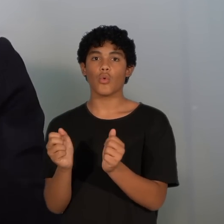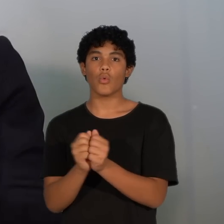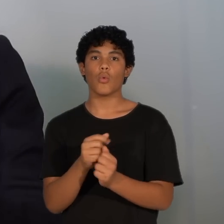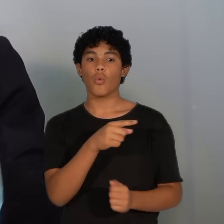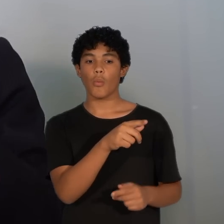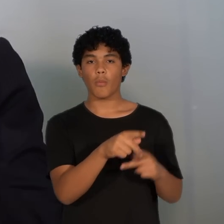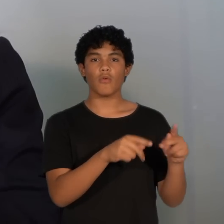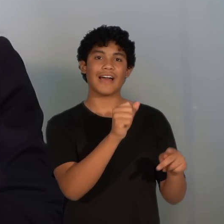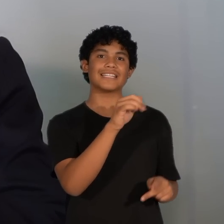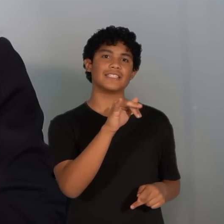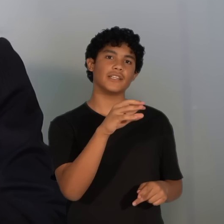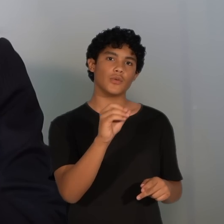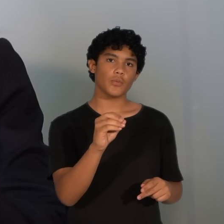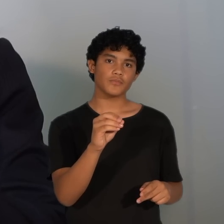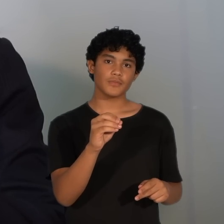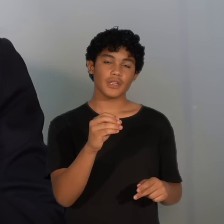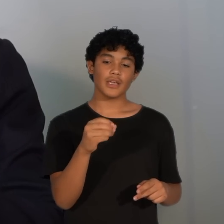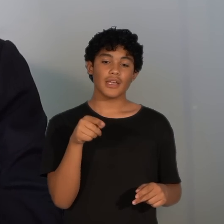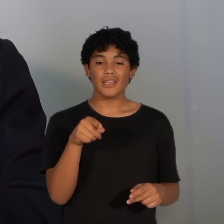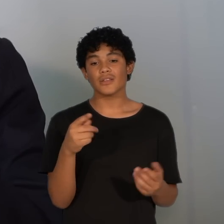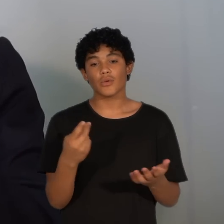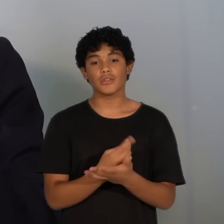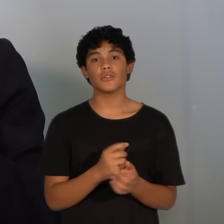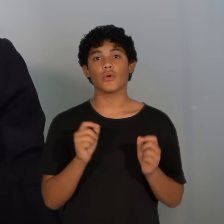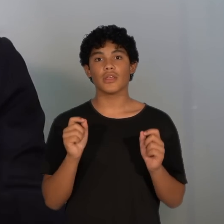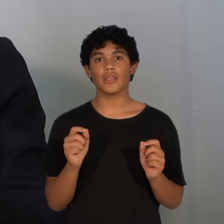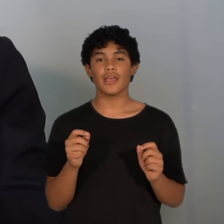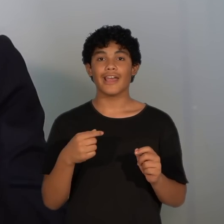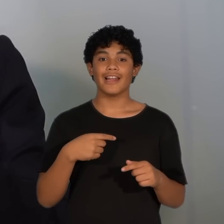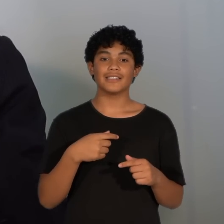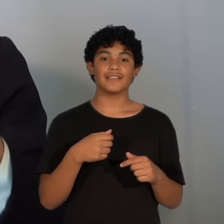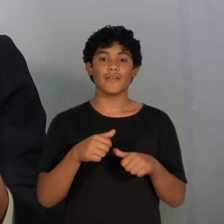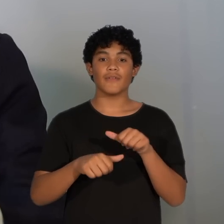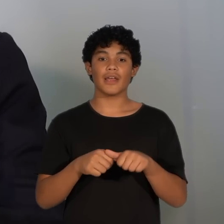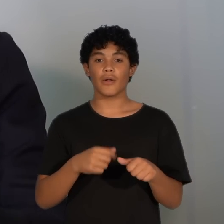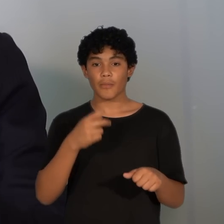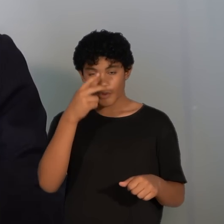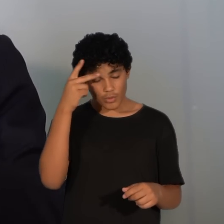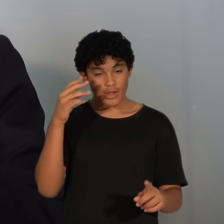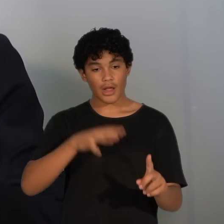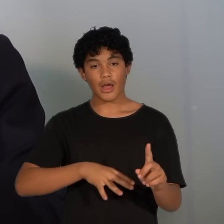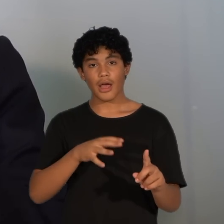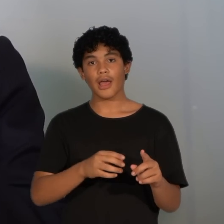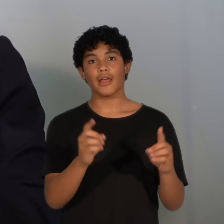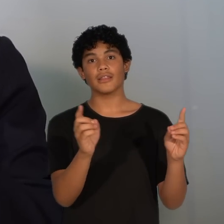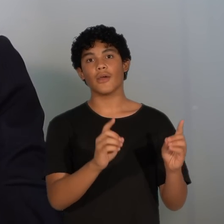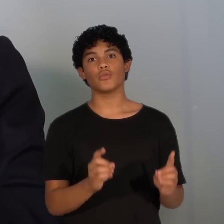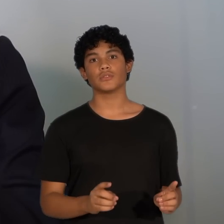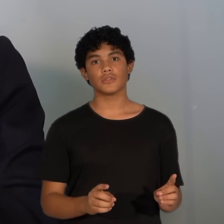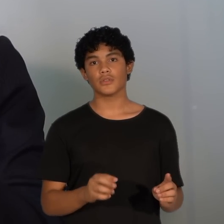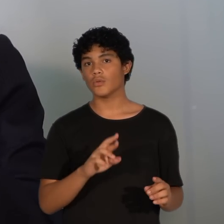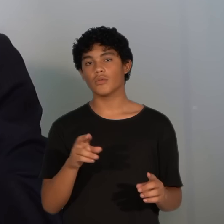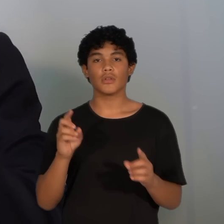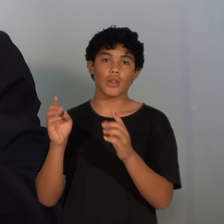se juntaram com o povo assírio, né? E isso deu, às vezes eles se tornaram idólatras e isso acabou dando